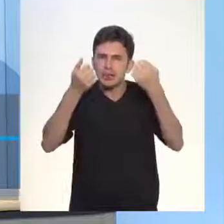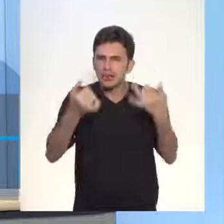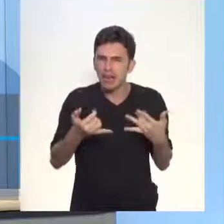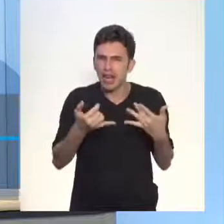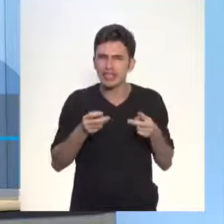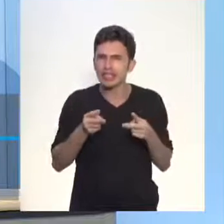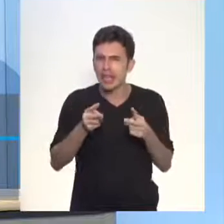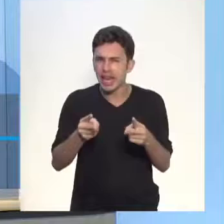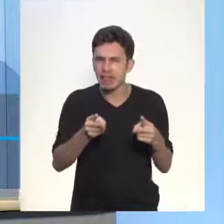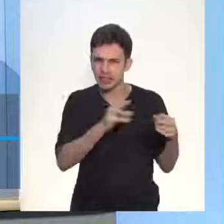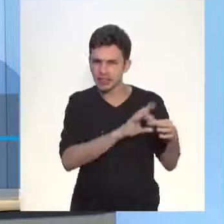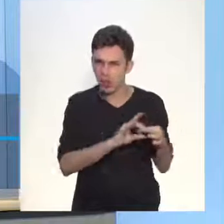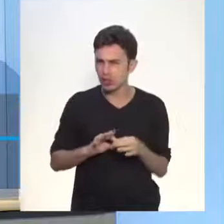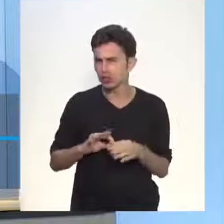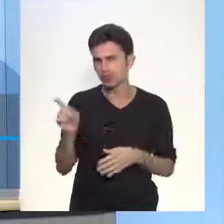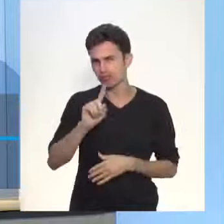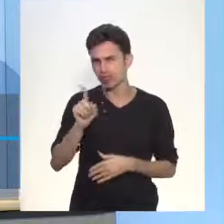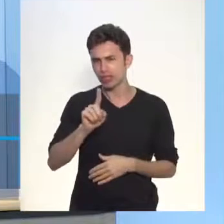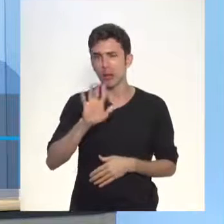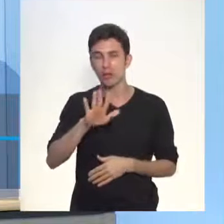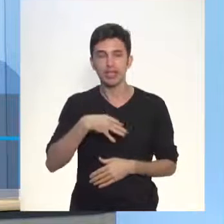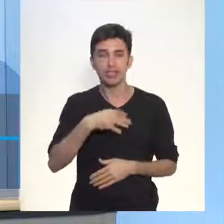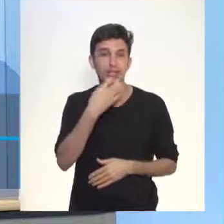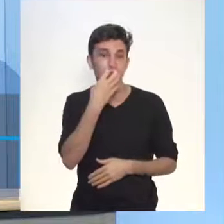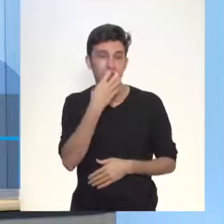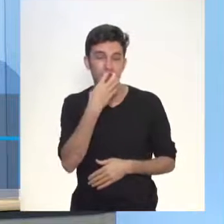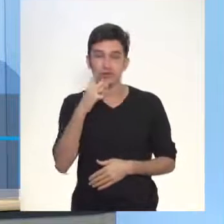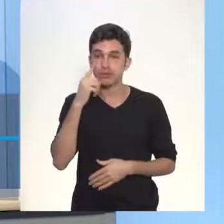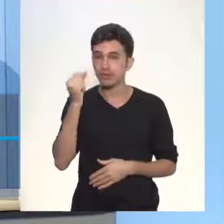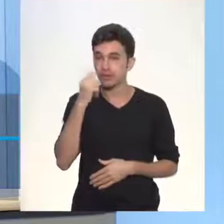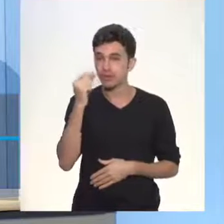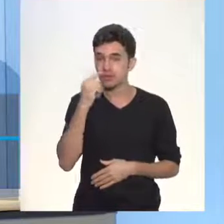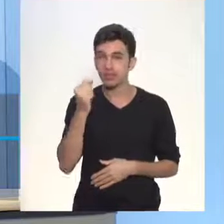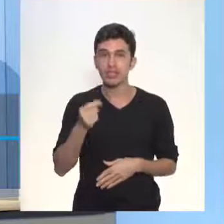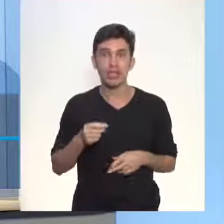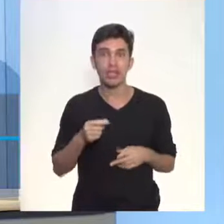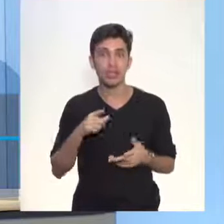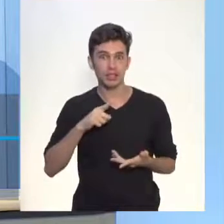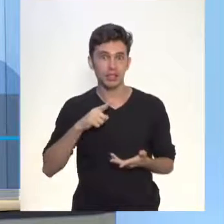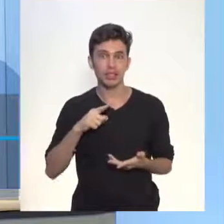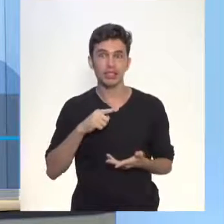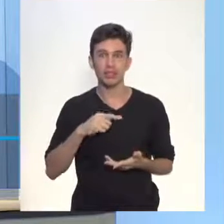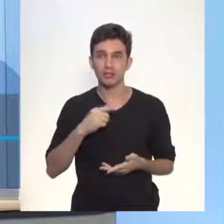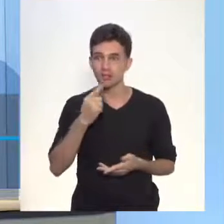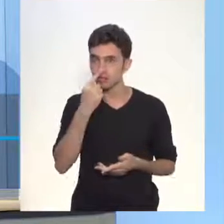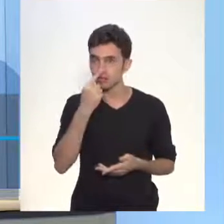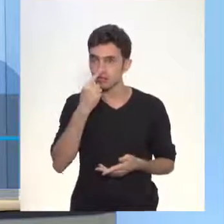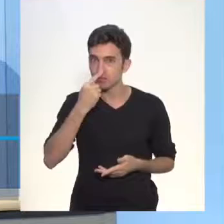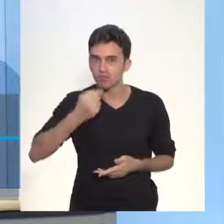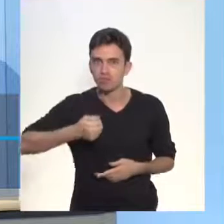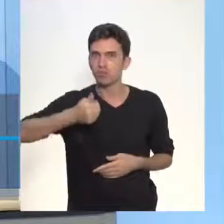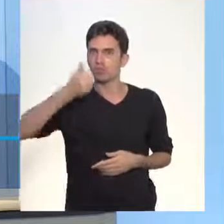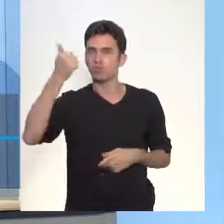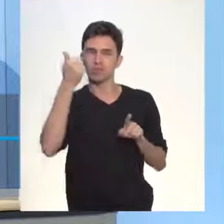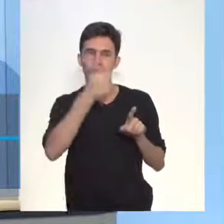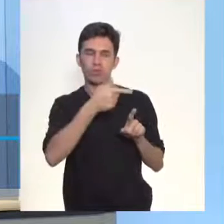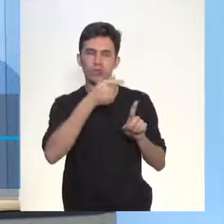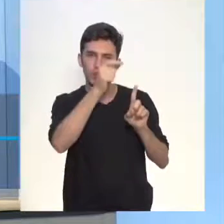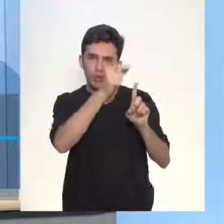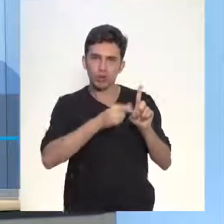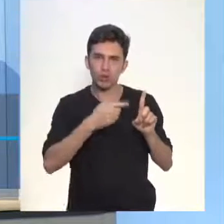animais, principalmente os cães, ele tem um olfato muito mais apurado do que o ser humano. Então, eles são utilizados, às vezes, em